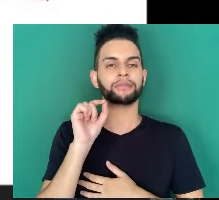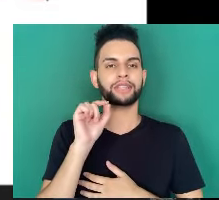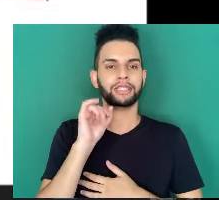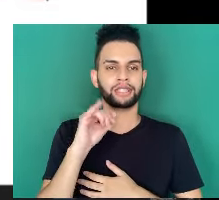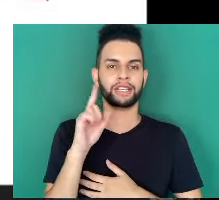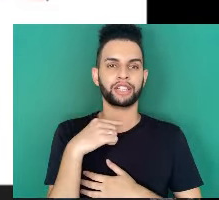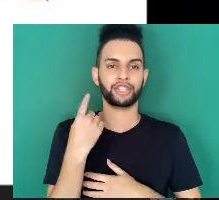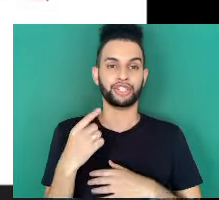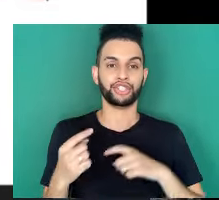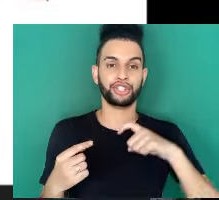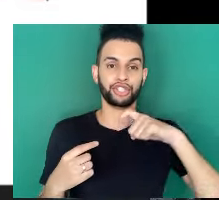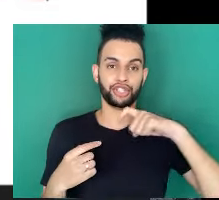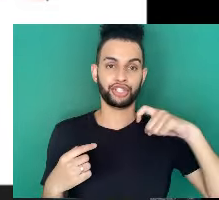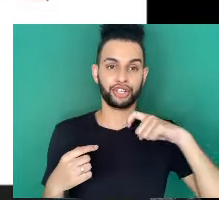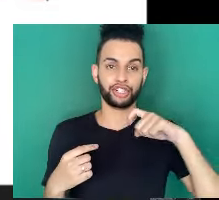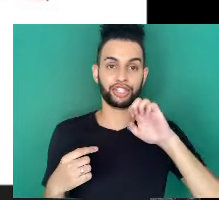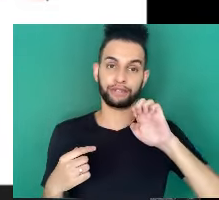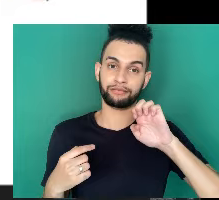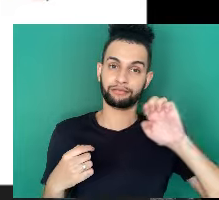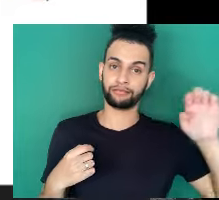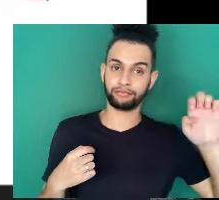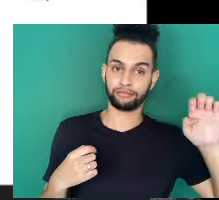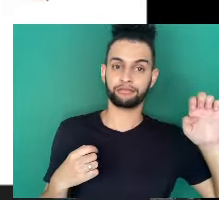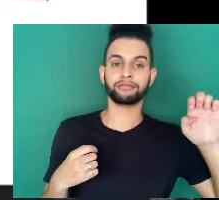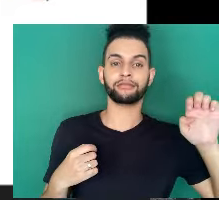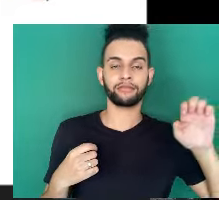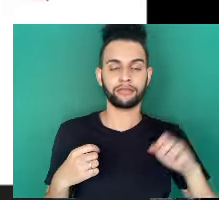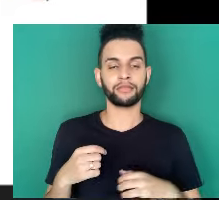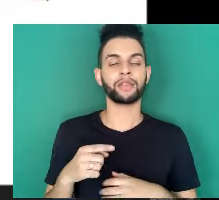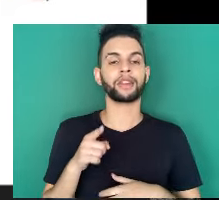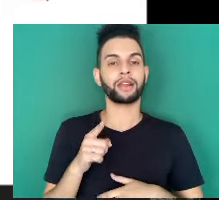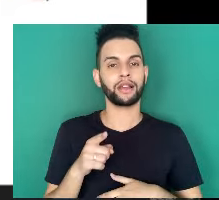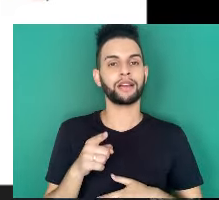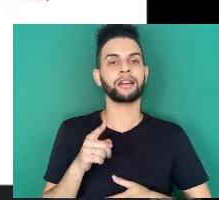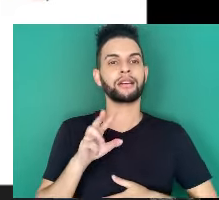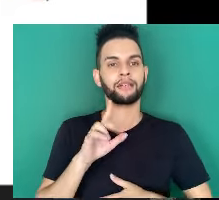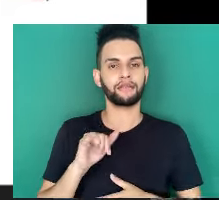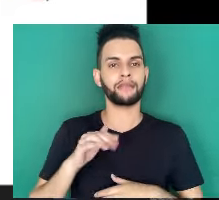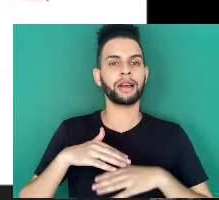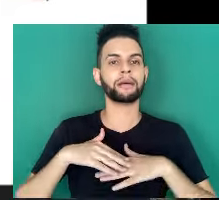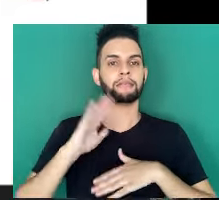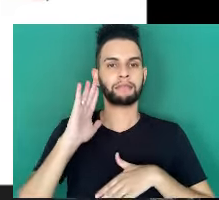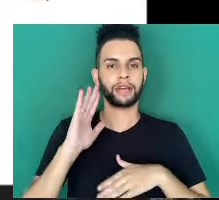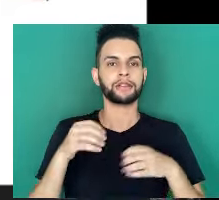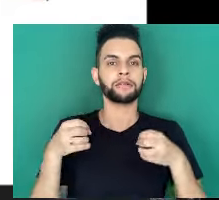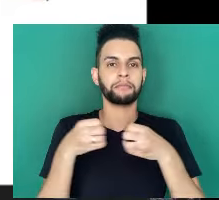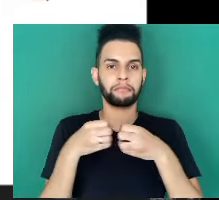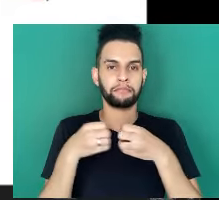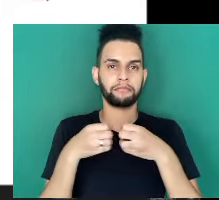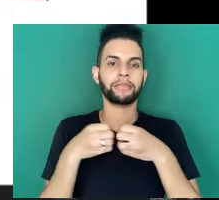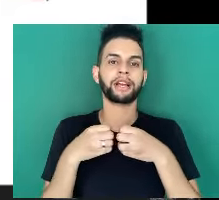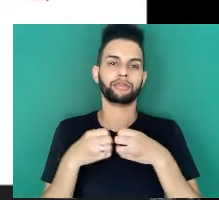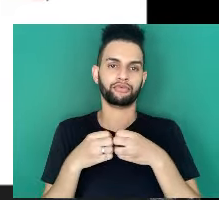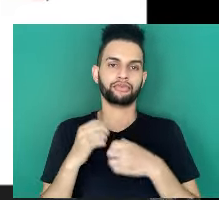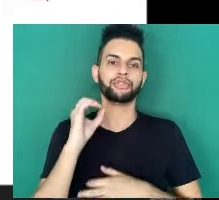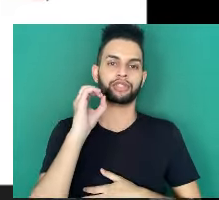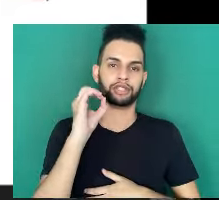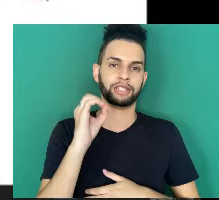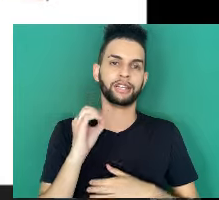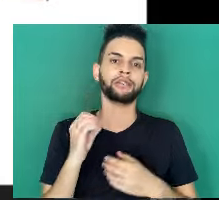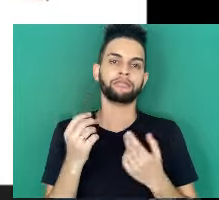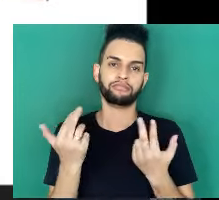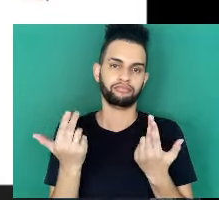a gente vai andando com x para a esquerda, ele vai também se aproximando cada vez mais de